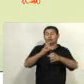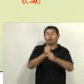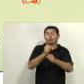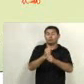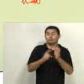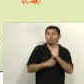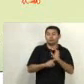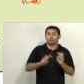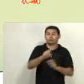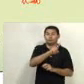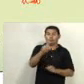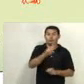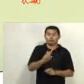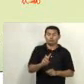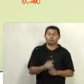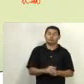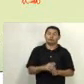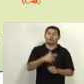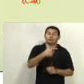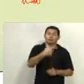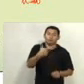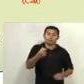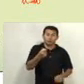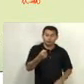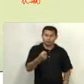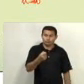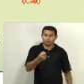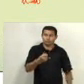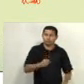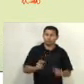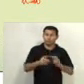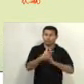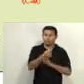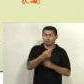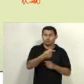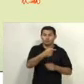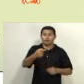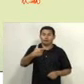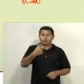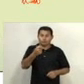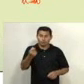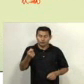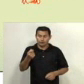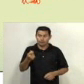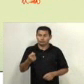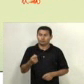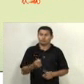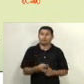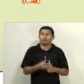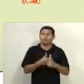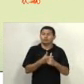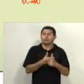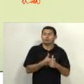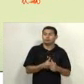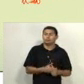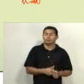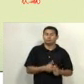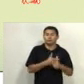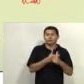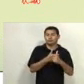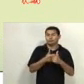do valor de z, 220, que é o valor de x menos 200 menos a